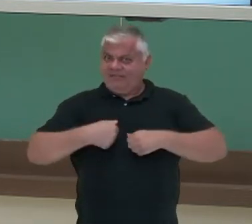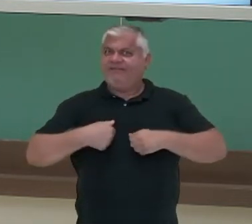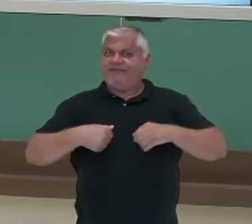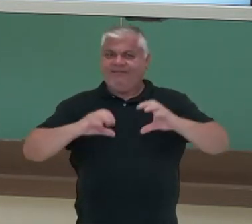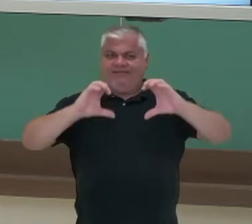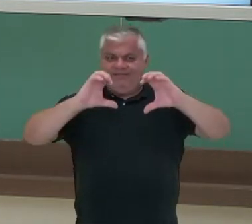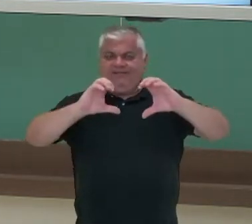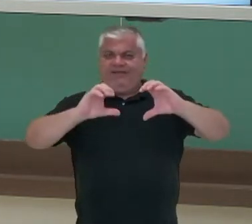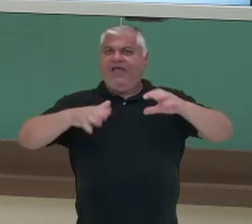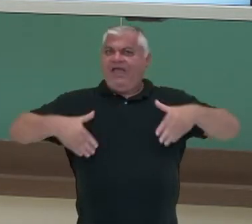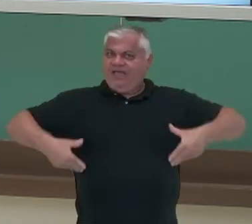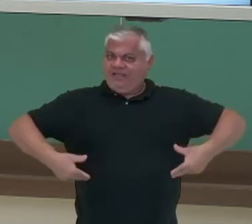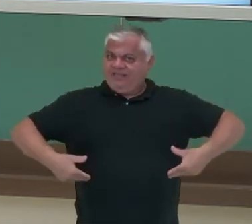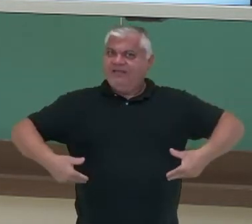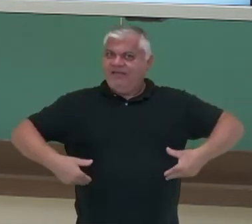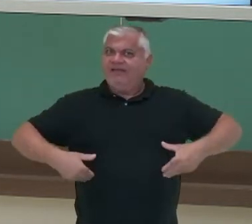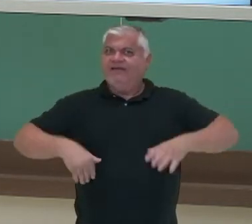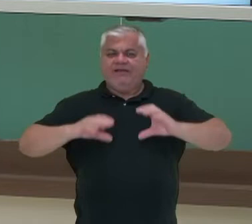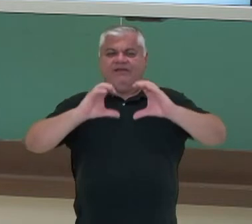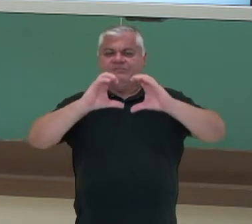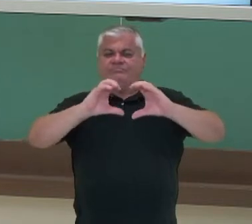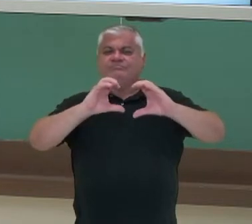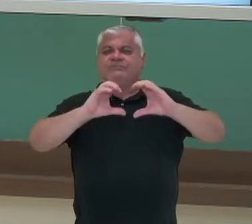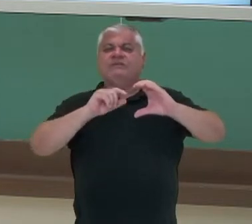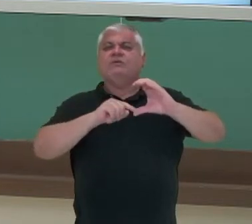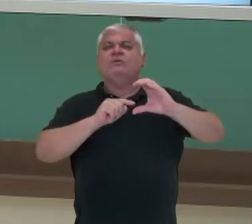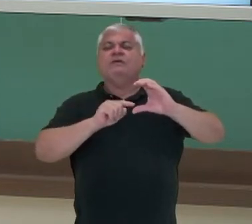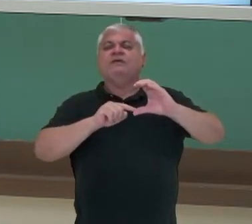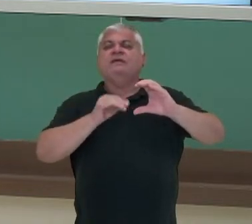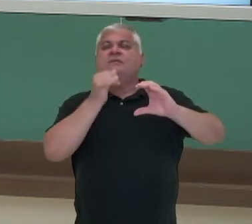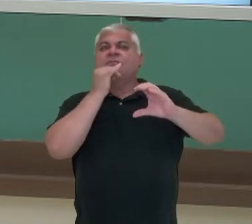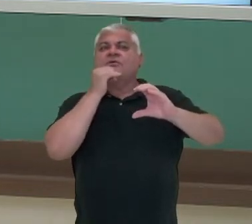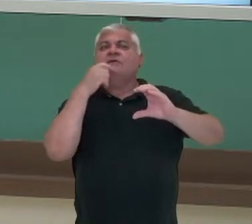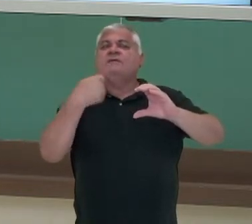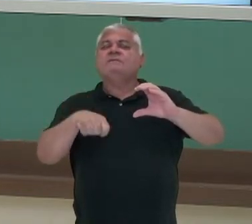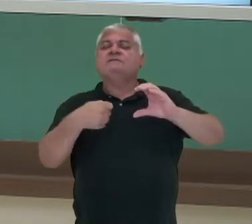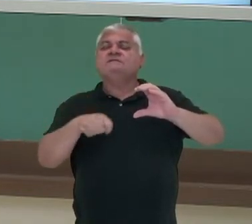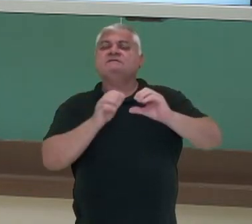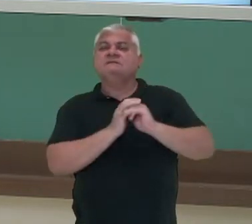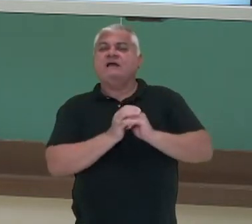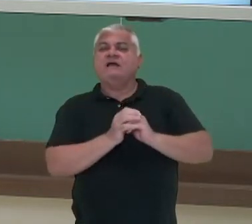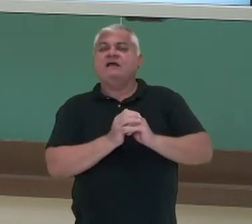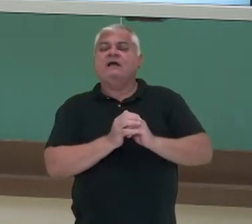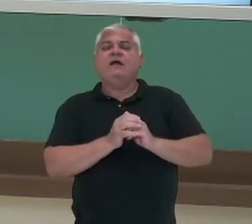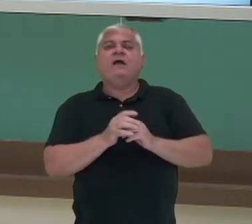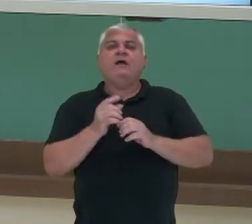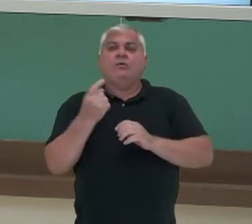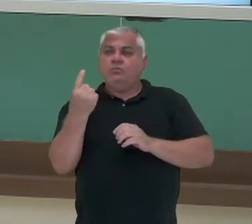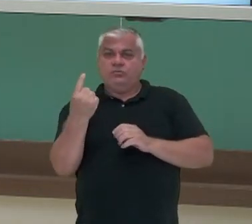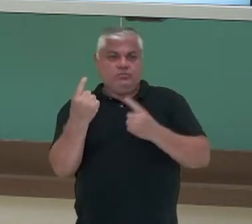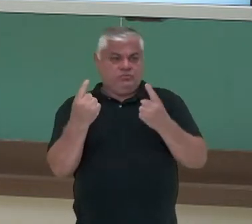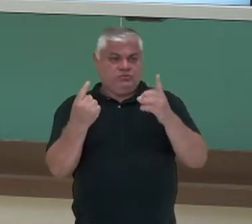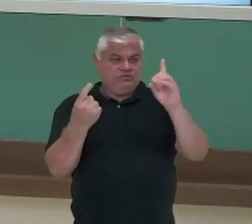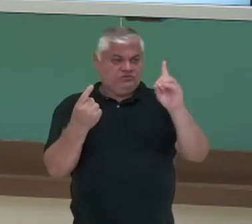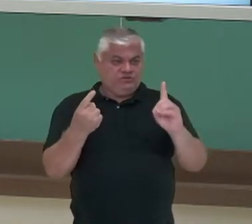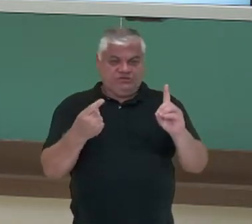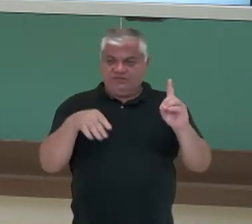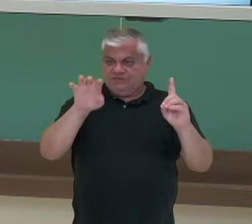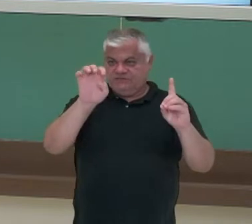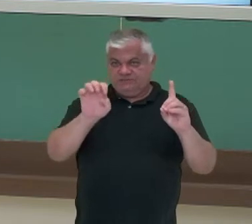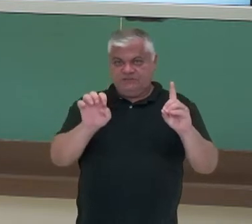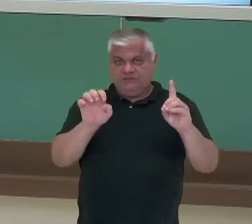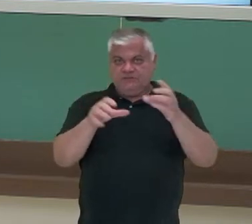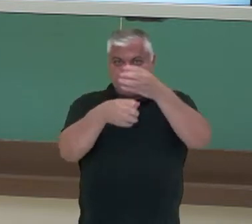região lombar do indivíduo, acima da cintura, em um de cada lado da